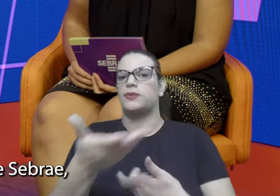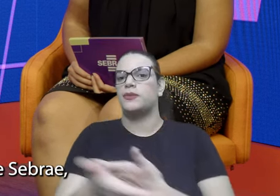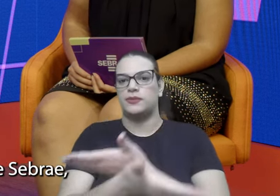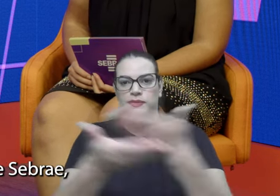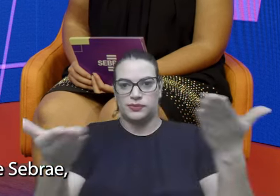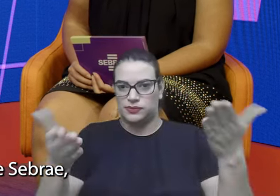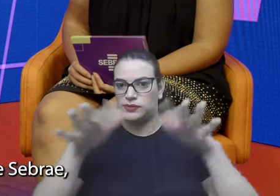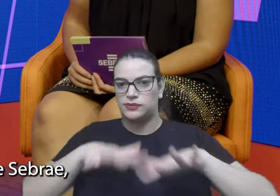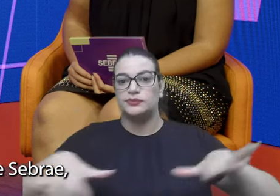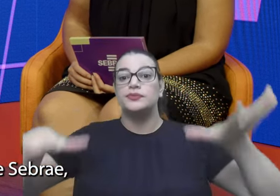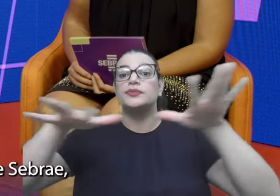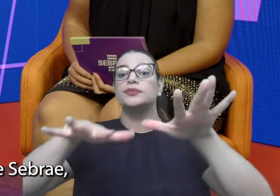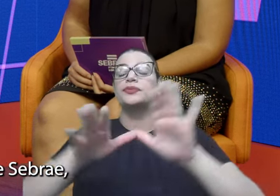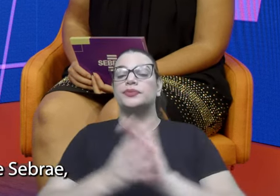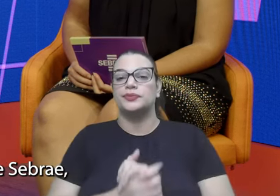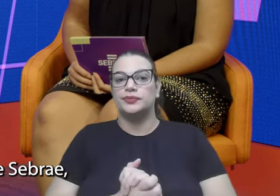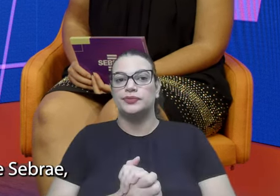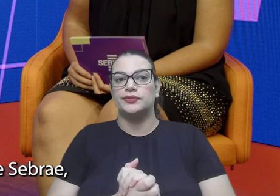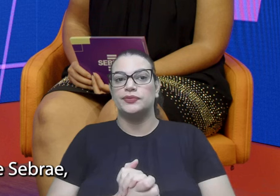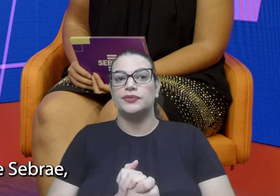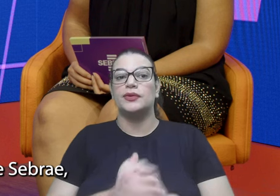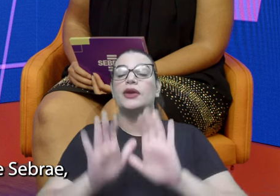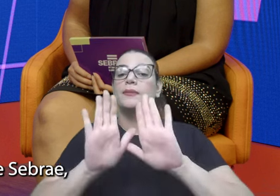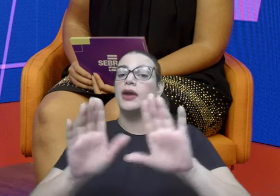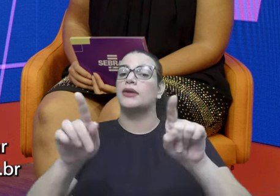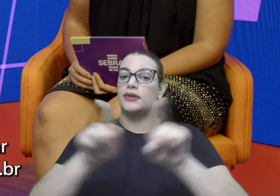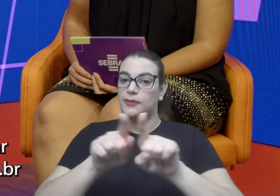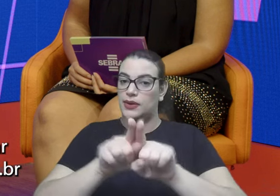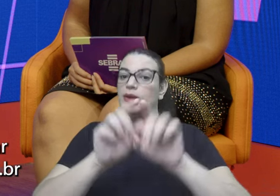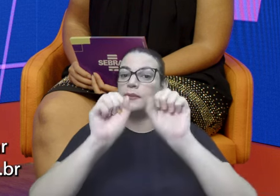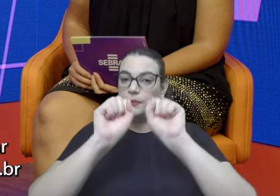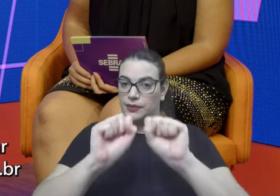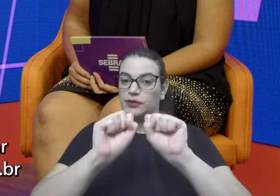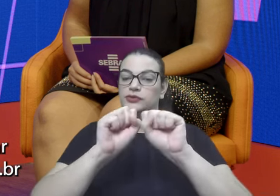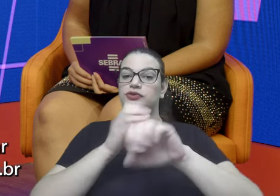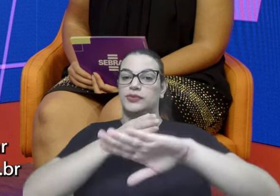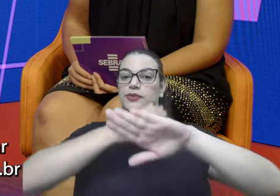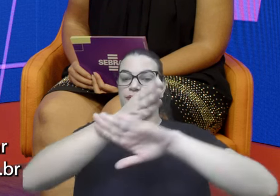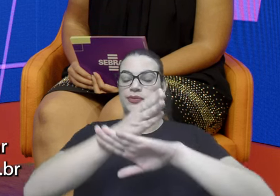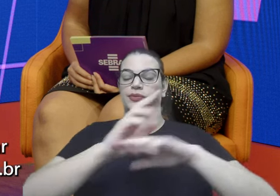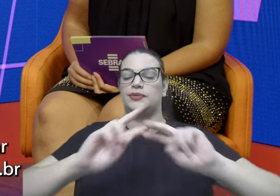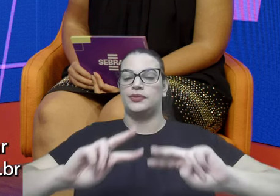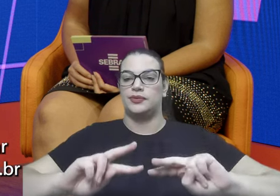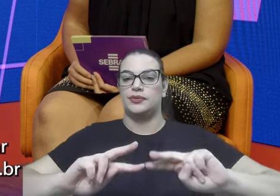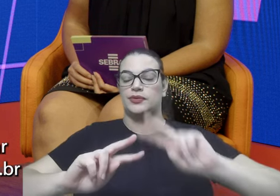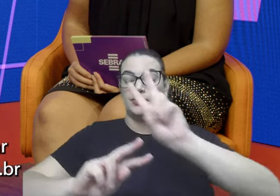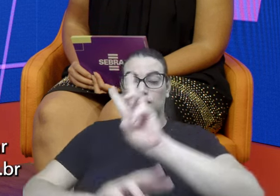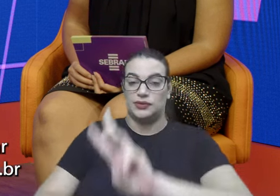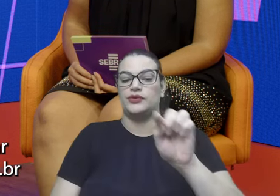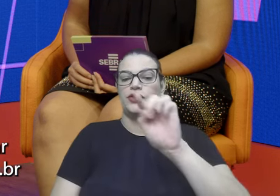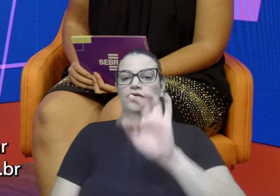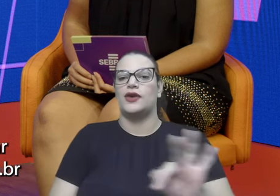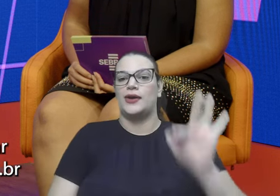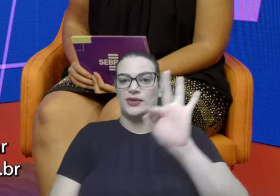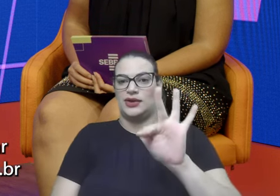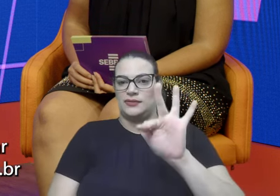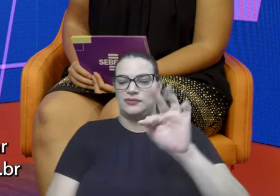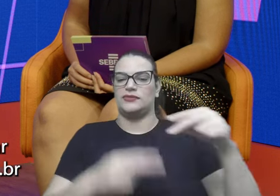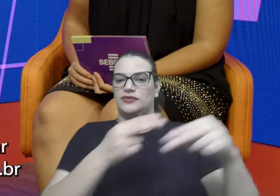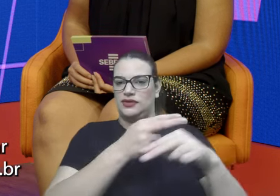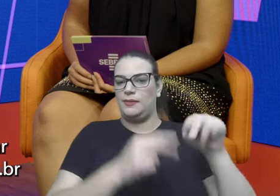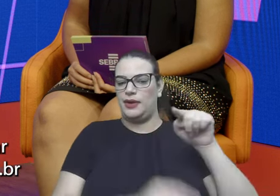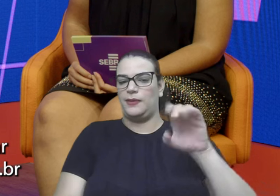satisfação receber todos vocês na faculdade sebrai mas também pode acessar o o site faculdad